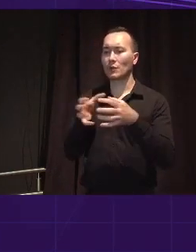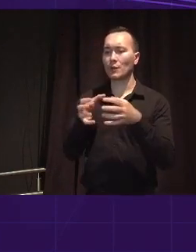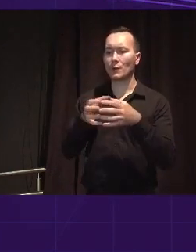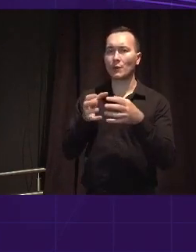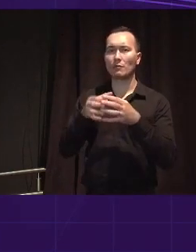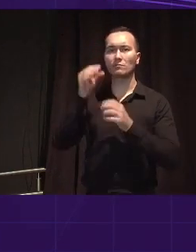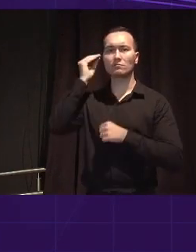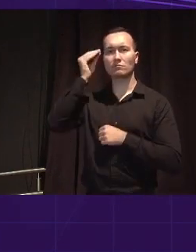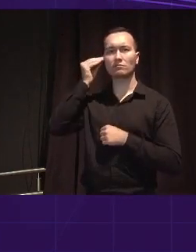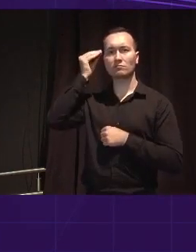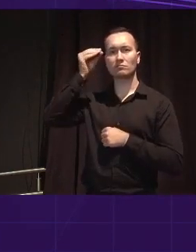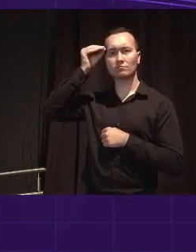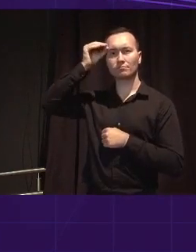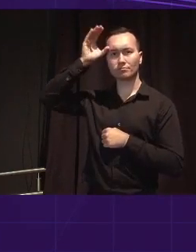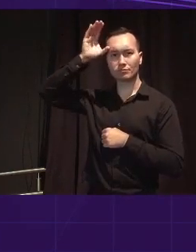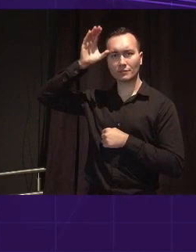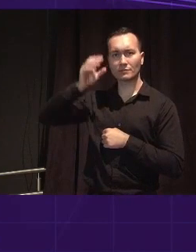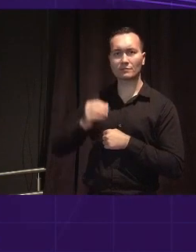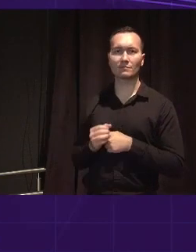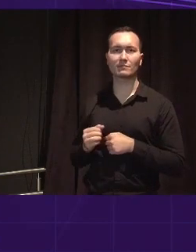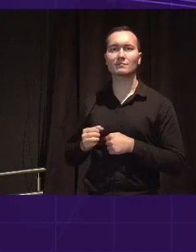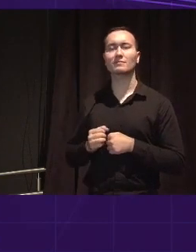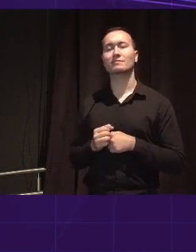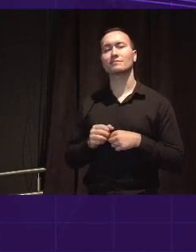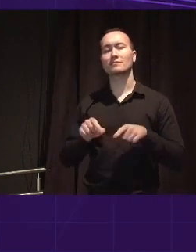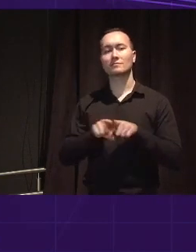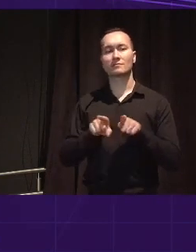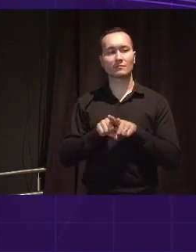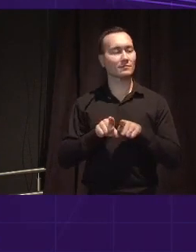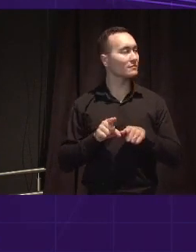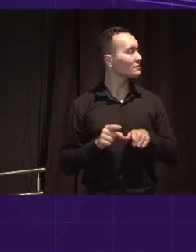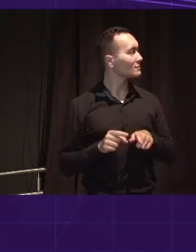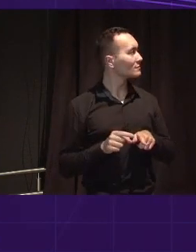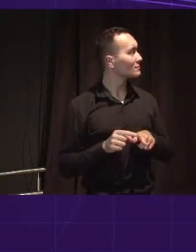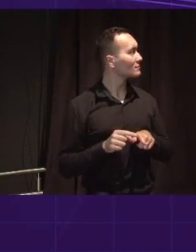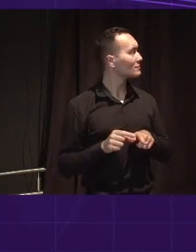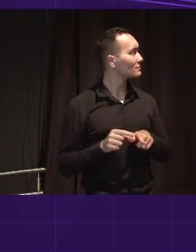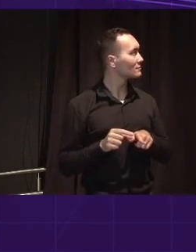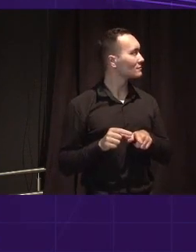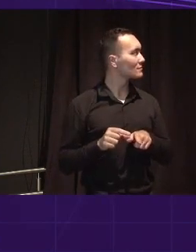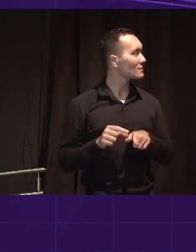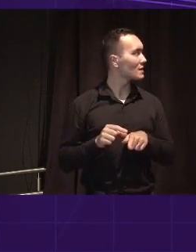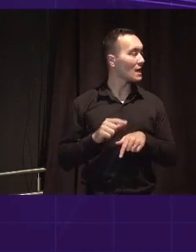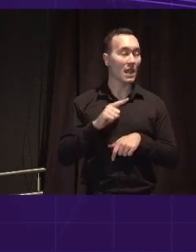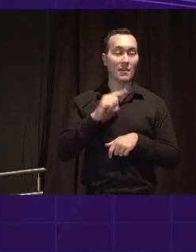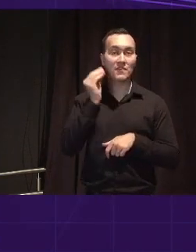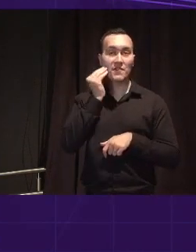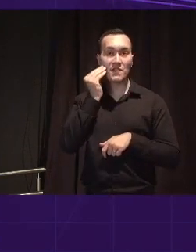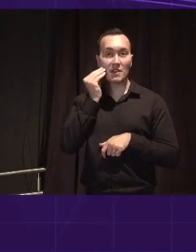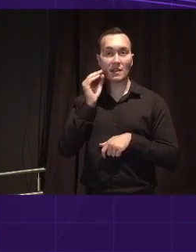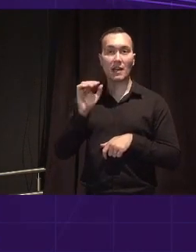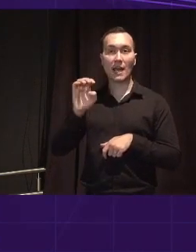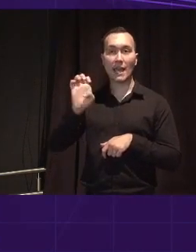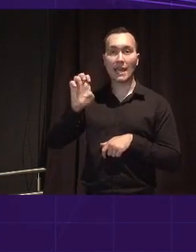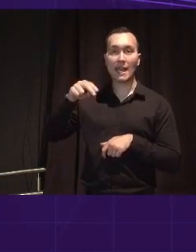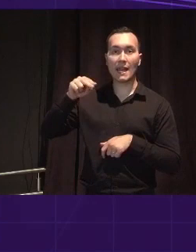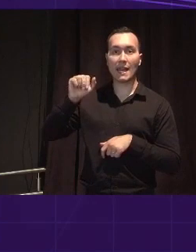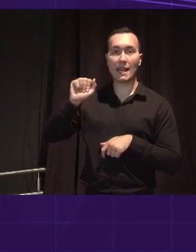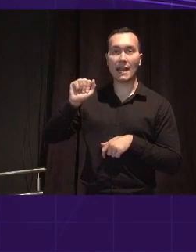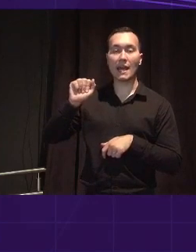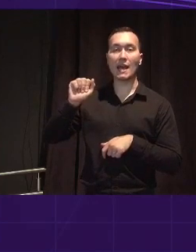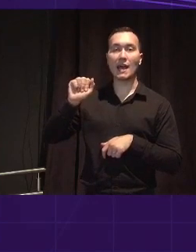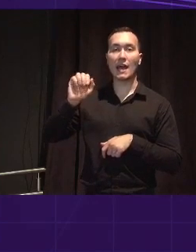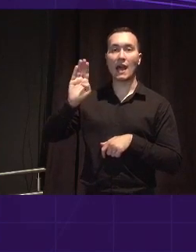cuidado quando a gente trouxe esses estressores, né? Processos de enablement são muito bons porque eles resolvem alguns